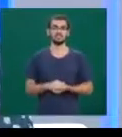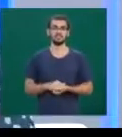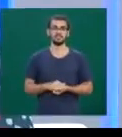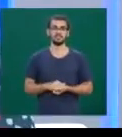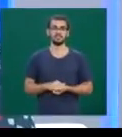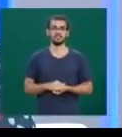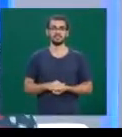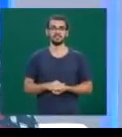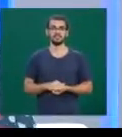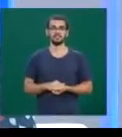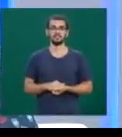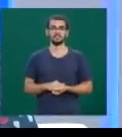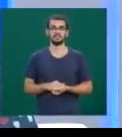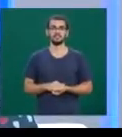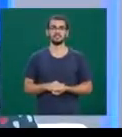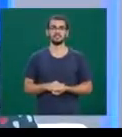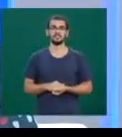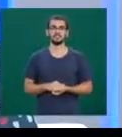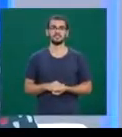www.fernandadeoliveira.com.br.